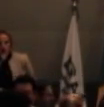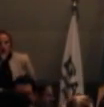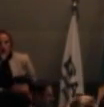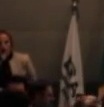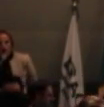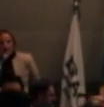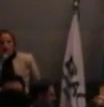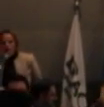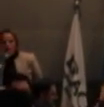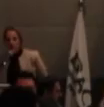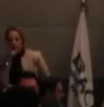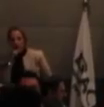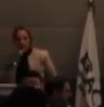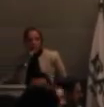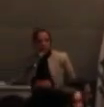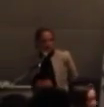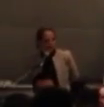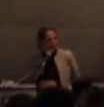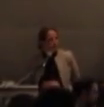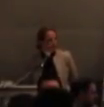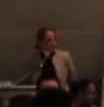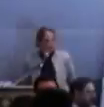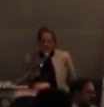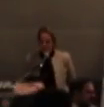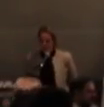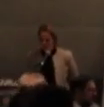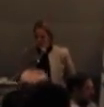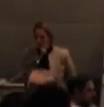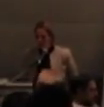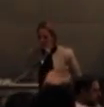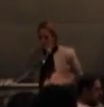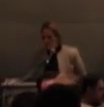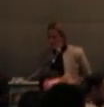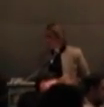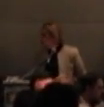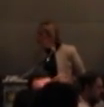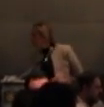prosseguimento ao primeiro debate dos candidatos.